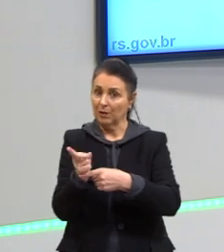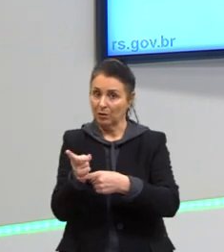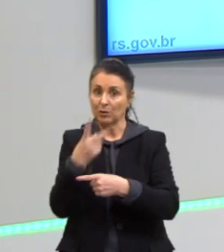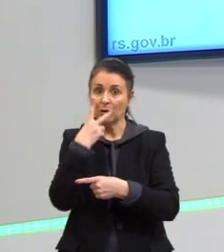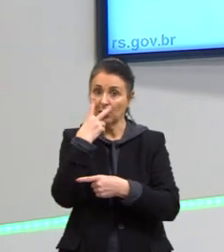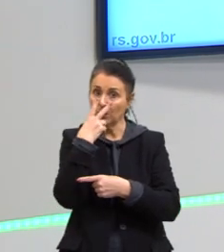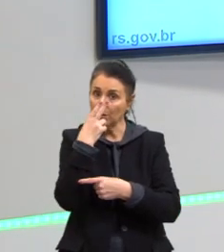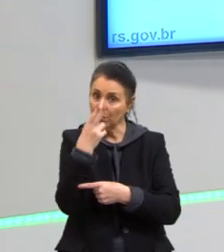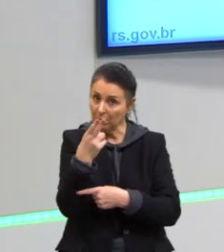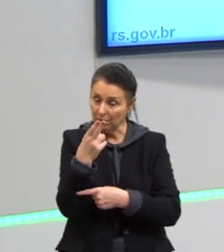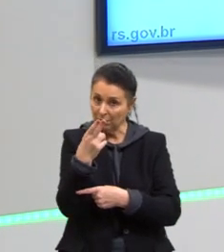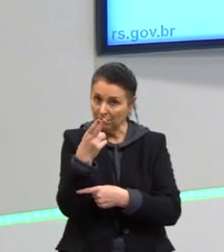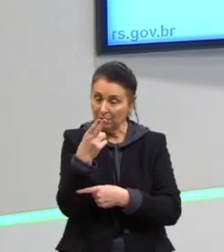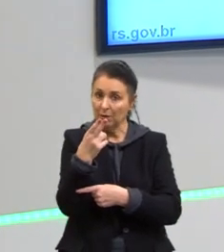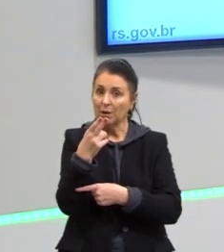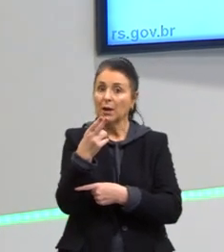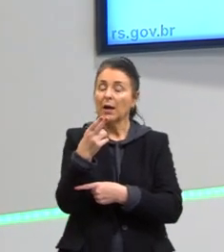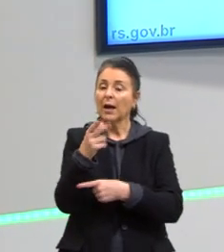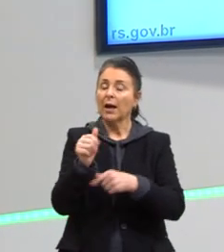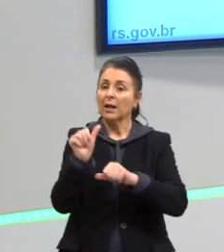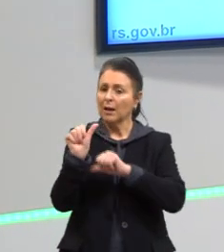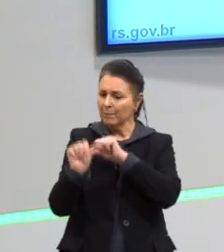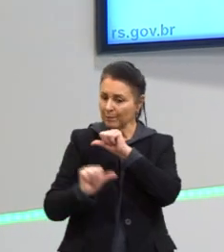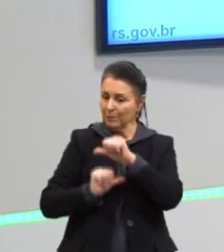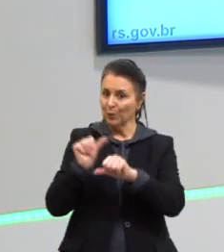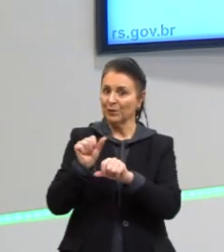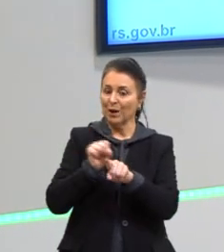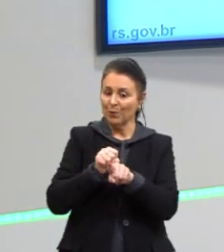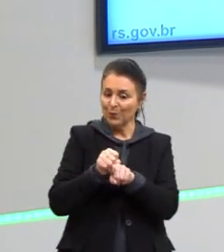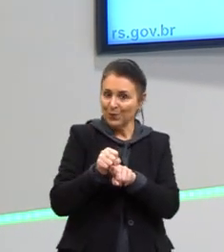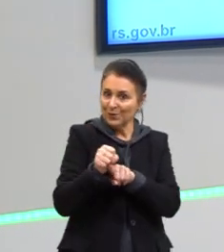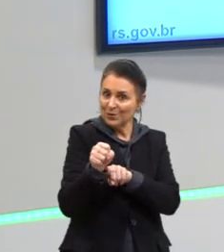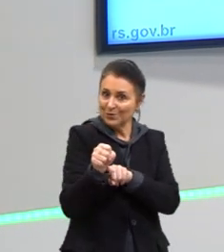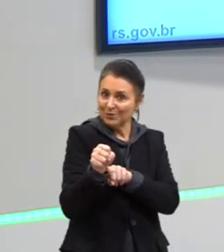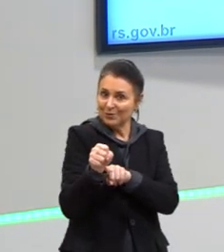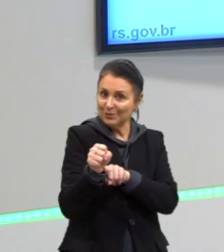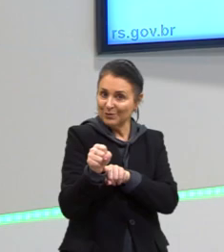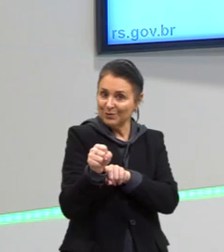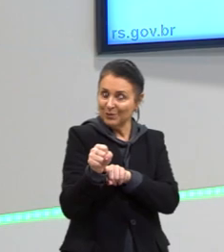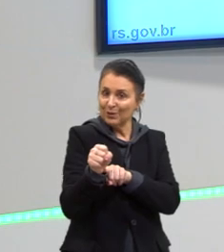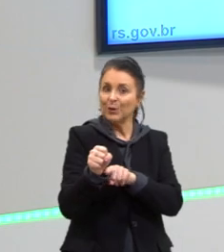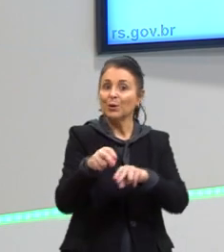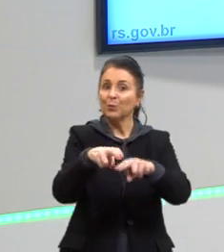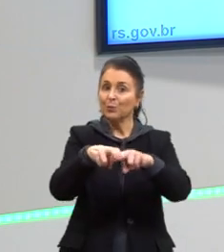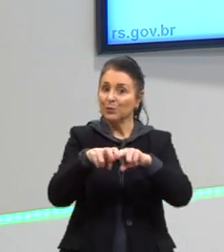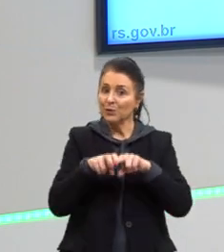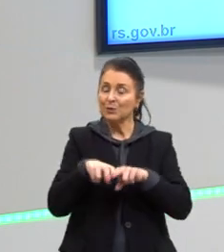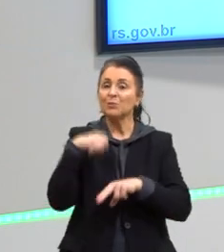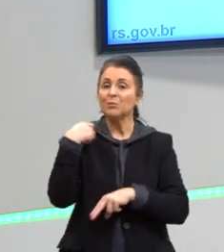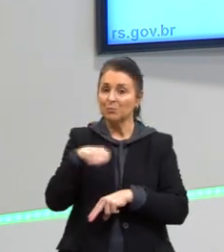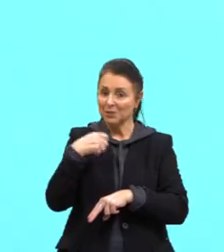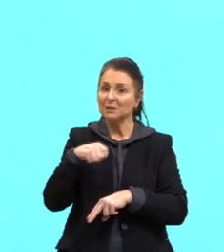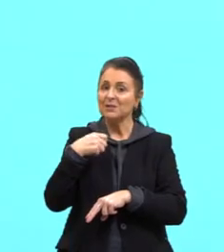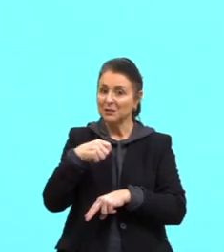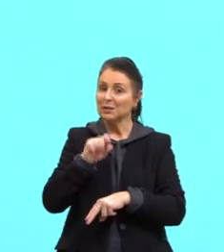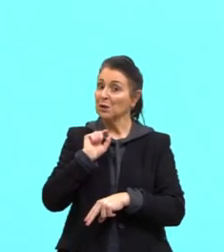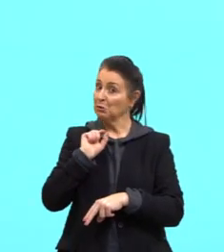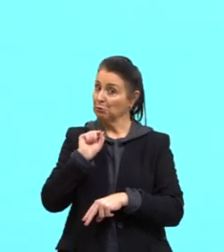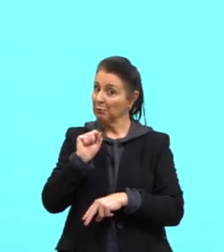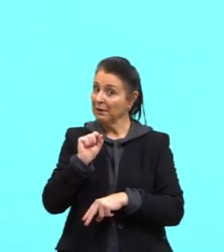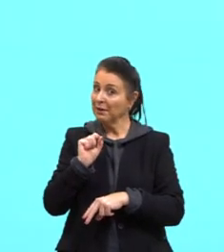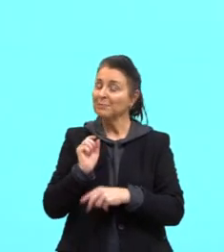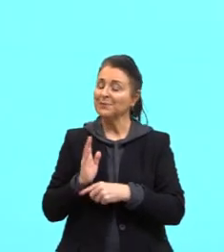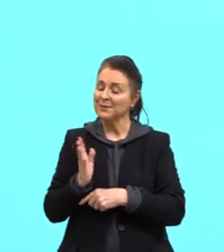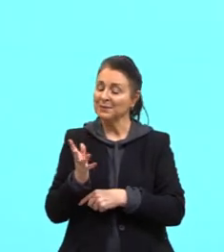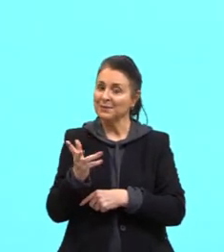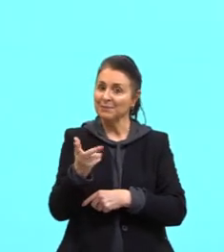tamanho né ela tá mudando de sentido e e e para que isso aconteça a gente precisa Então da ação